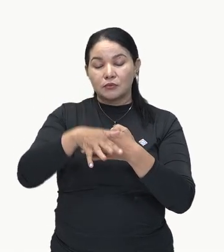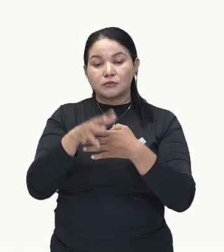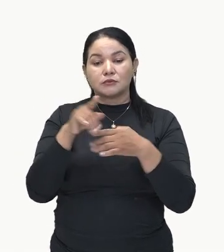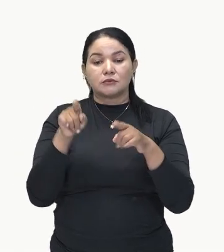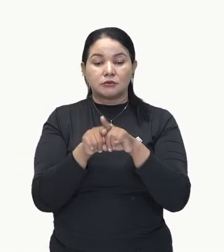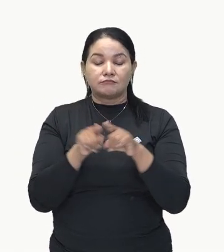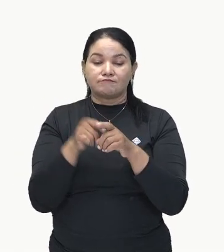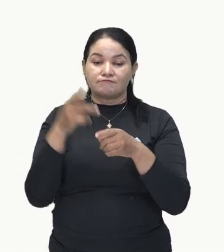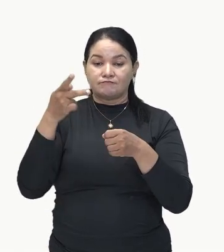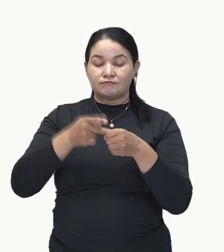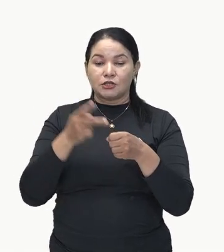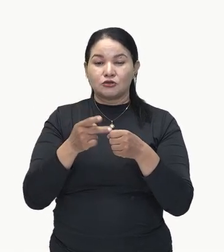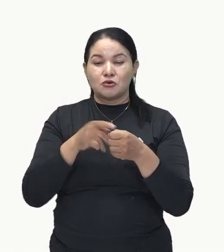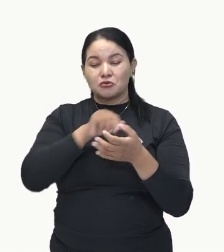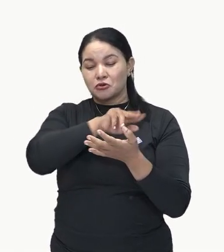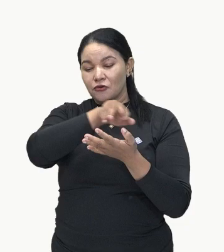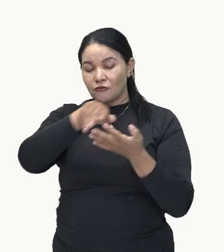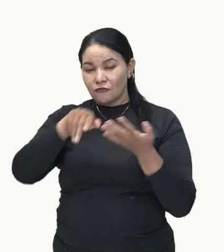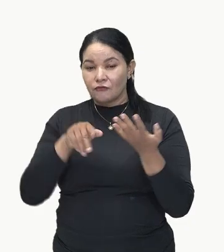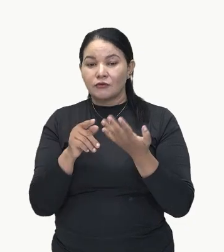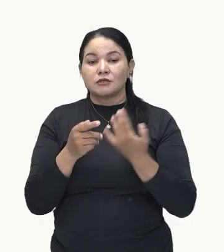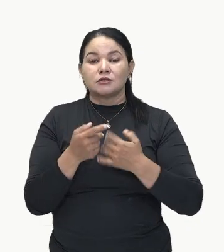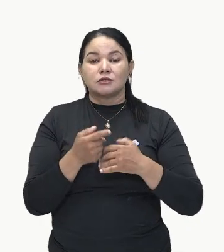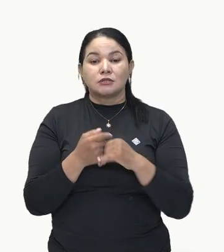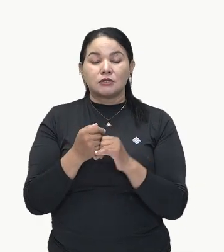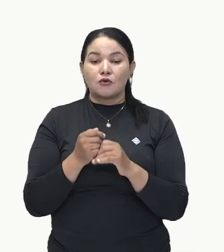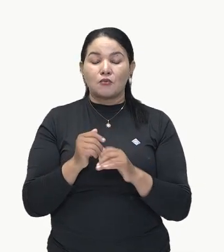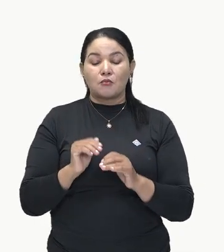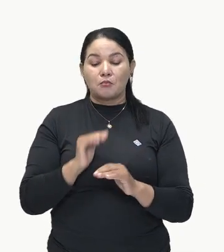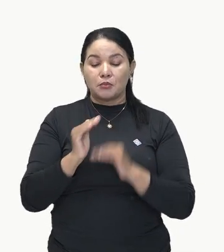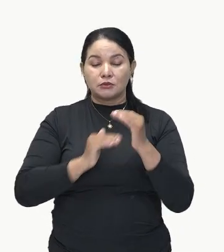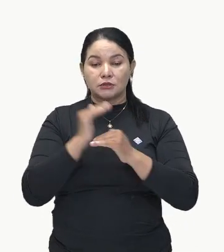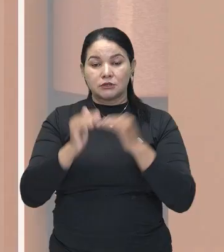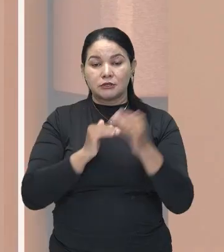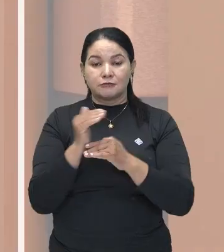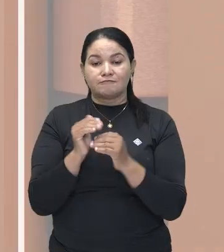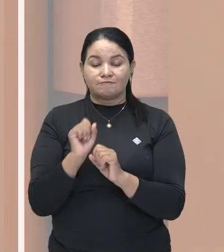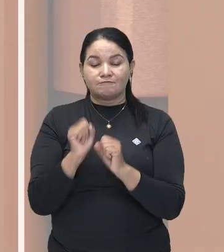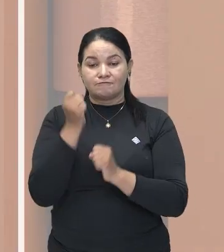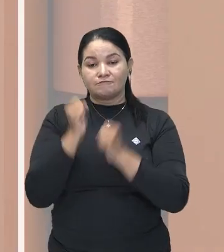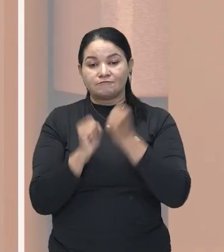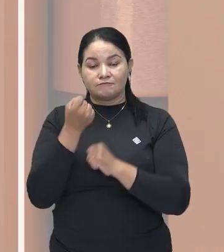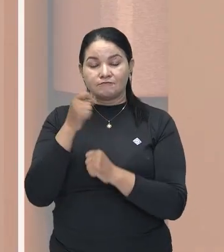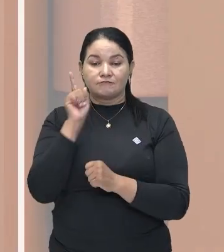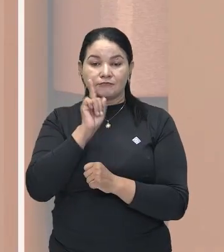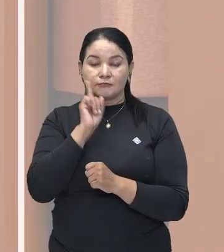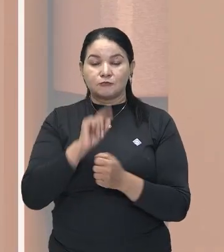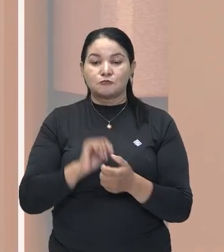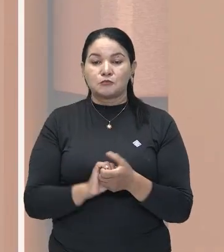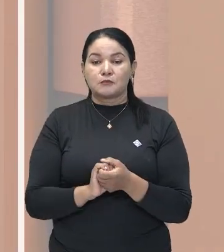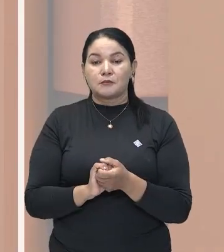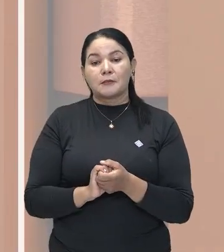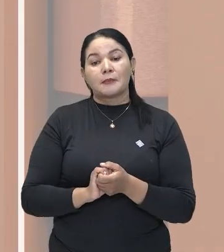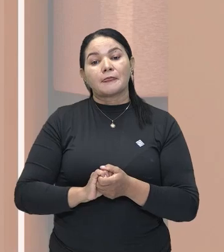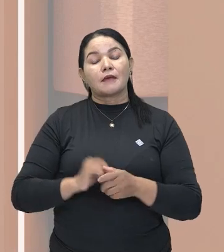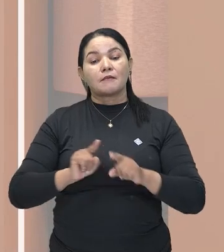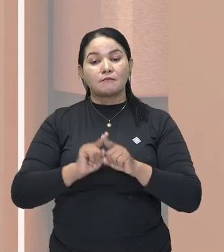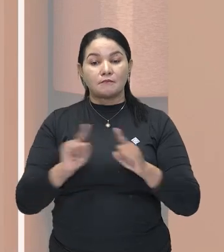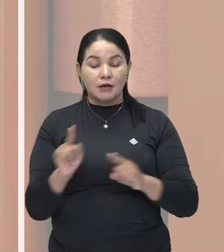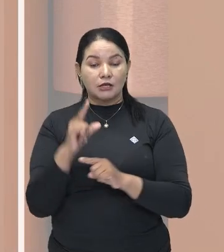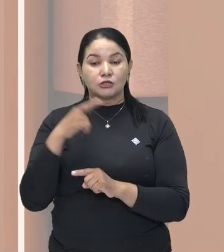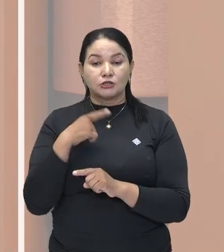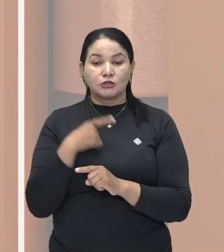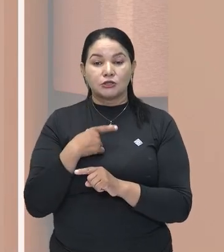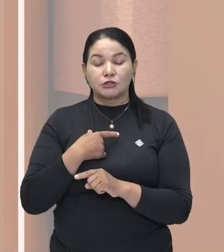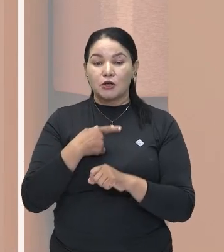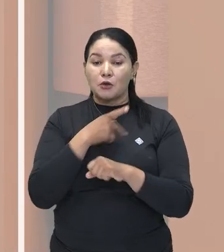muito diversificado esse processo de industrialização nos Estados Unidos. Porém, vai existir um país, a China,